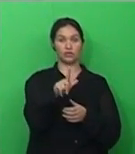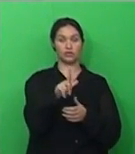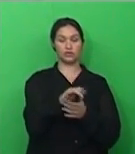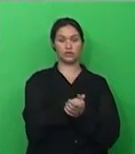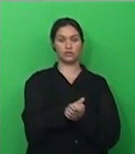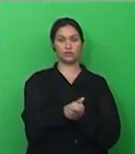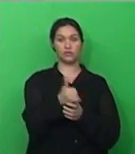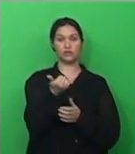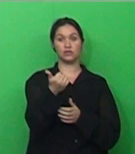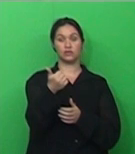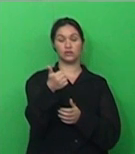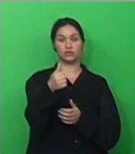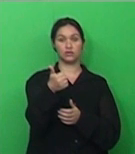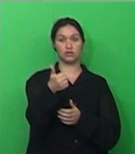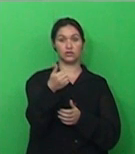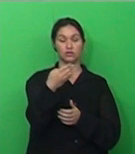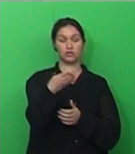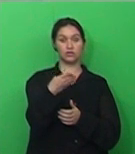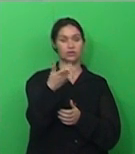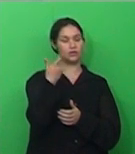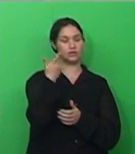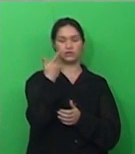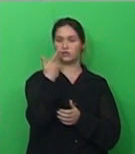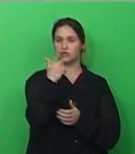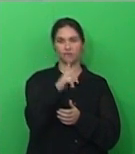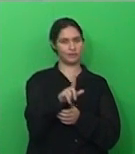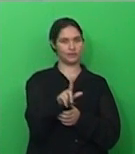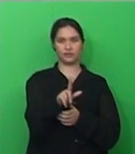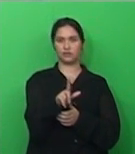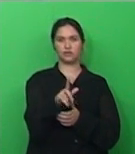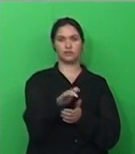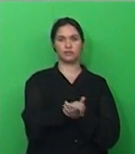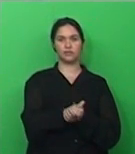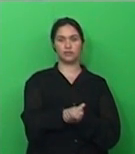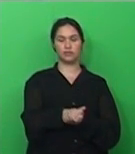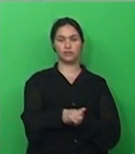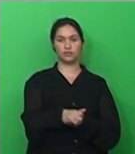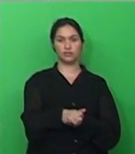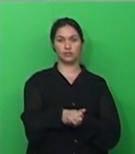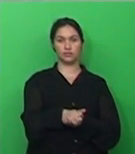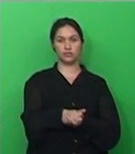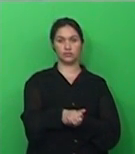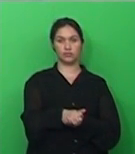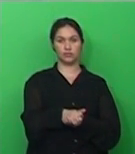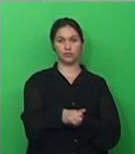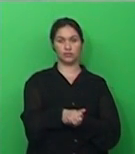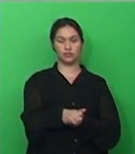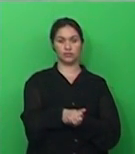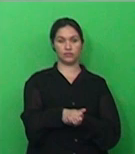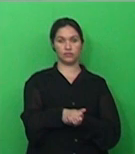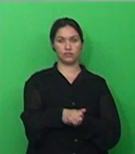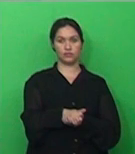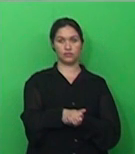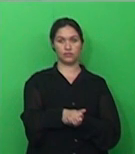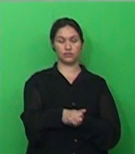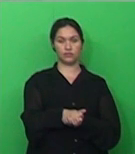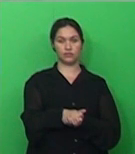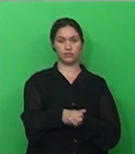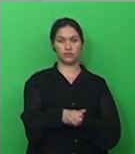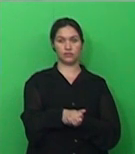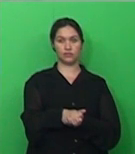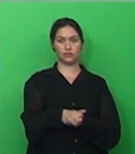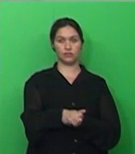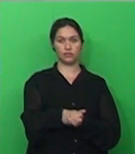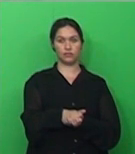Dos desclassificados, 17 eram renovações e 97 eram bolsas novas e desclassificados por falta de documentação ou porque reprovado